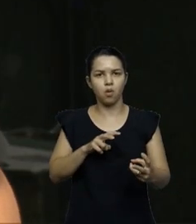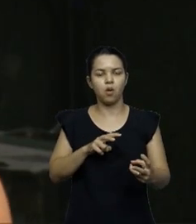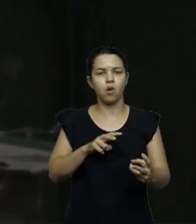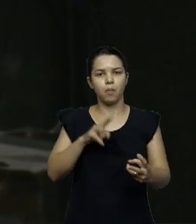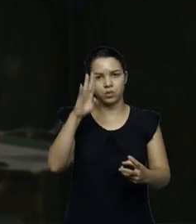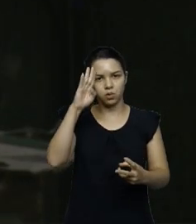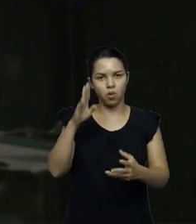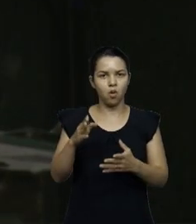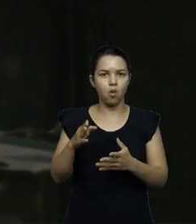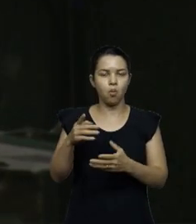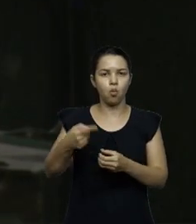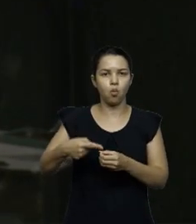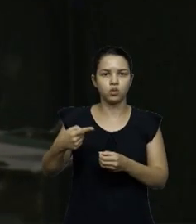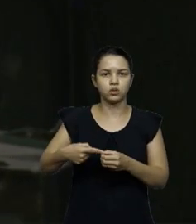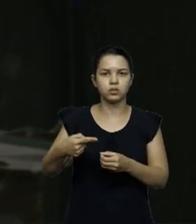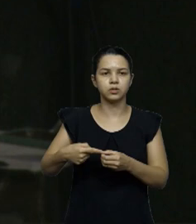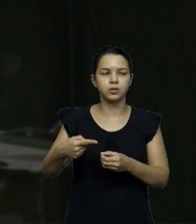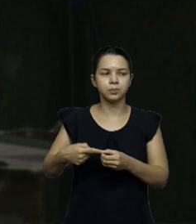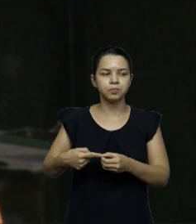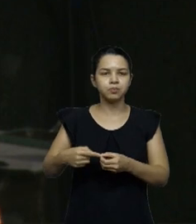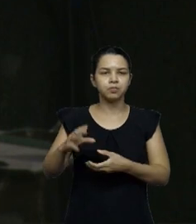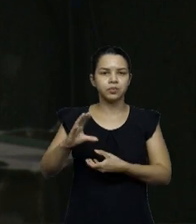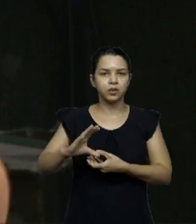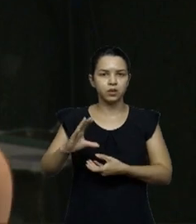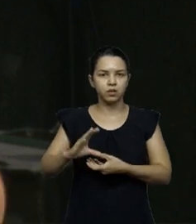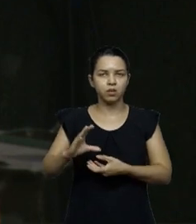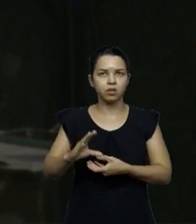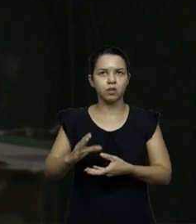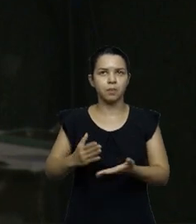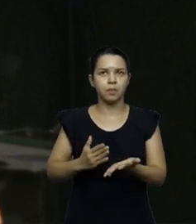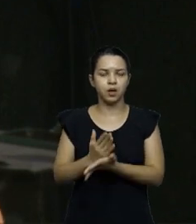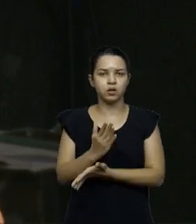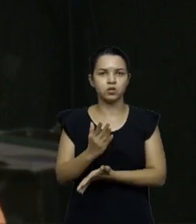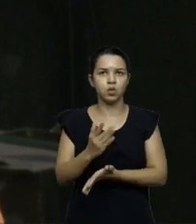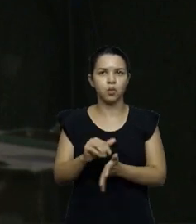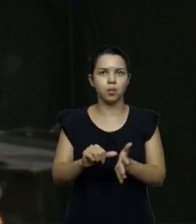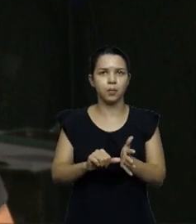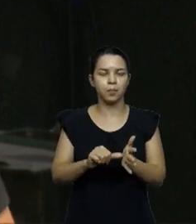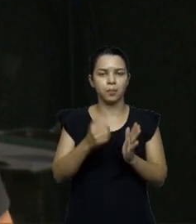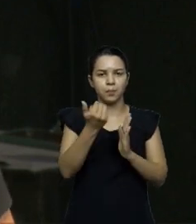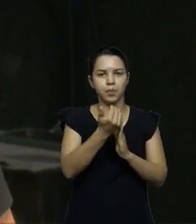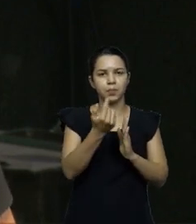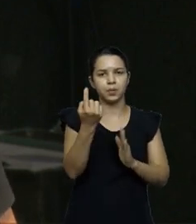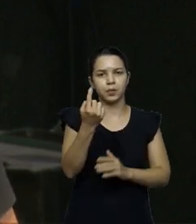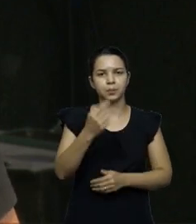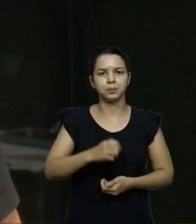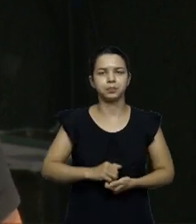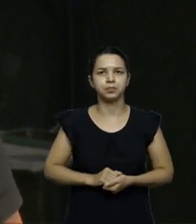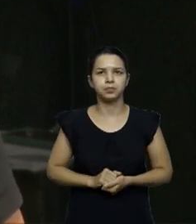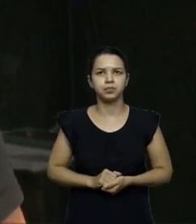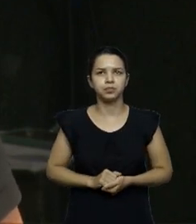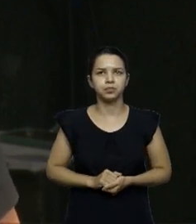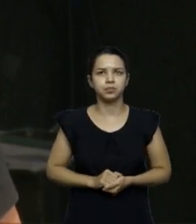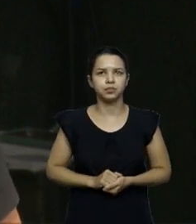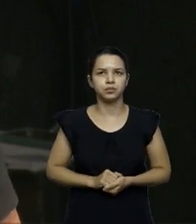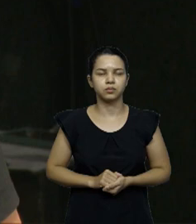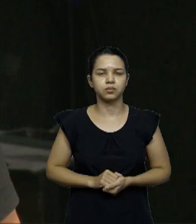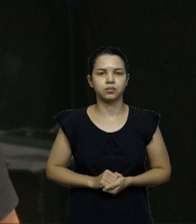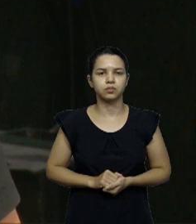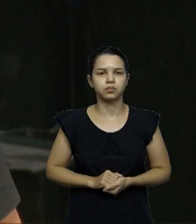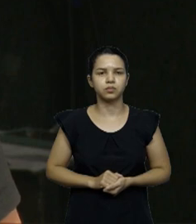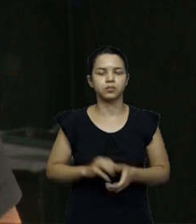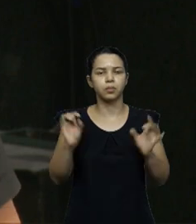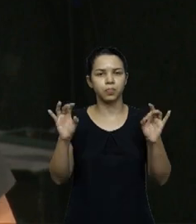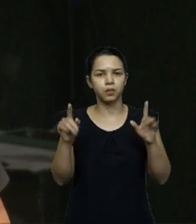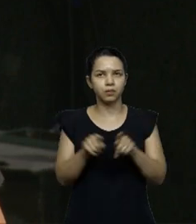que segundo o sistema perfeito passou em primeiro lugar quem lembra disso dessa situação é bem